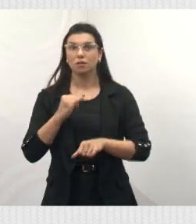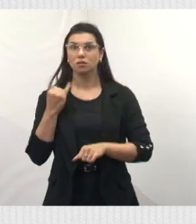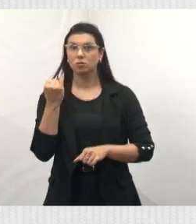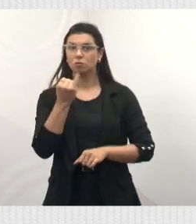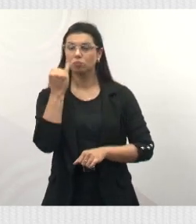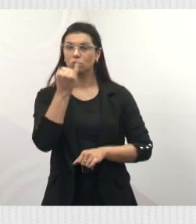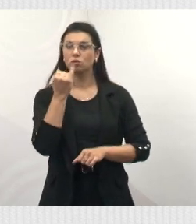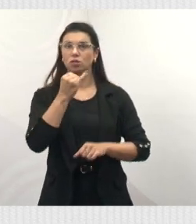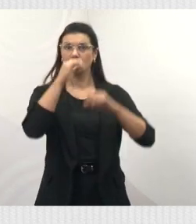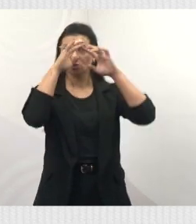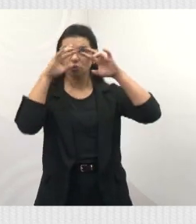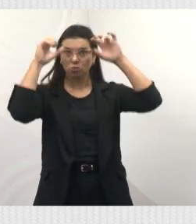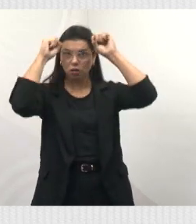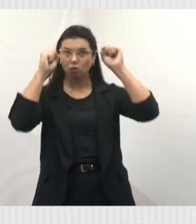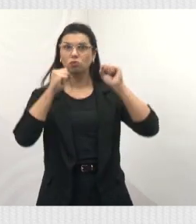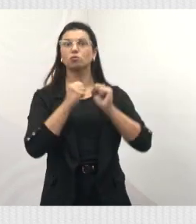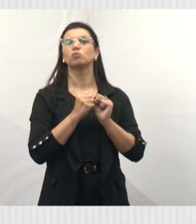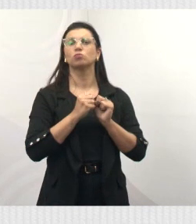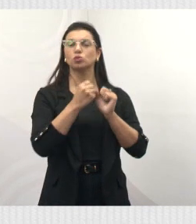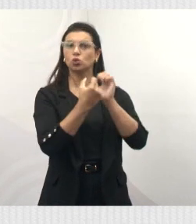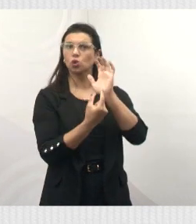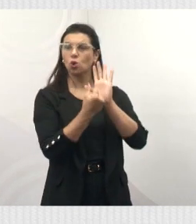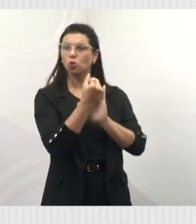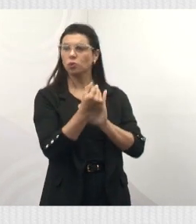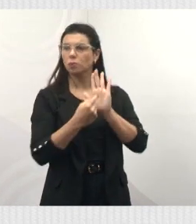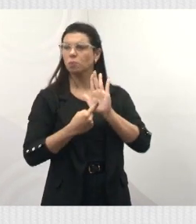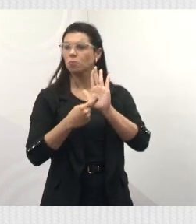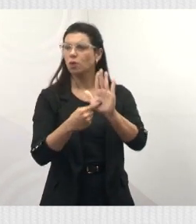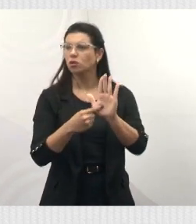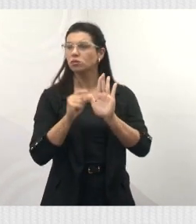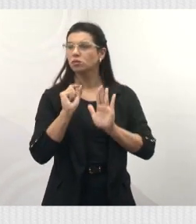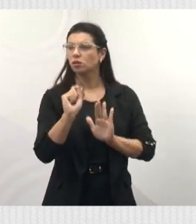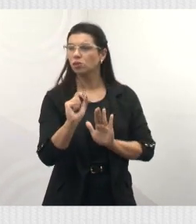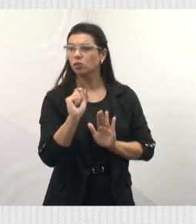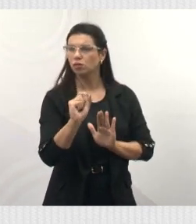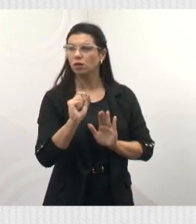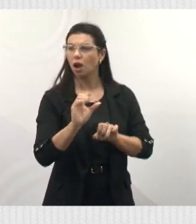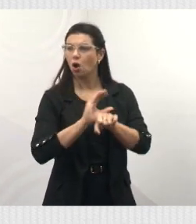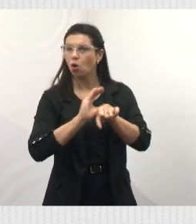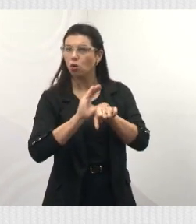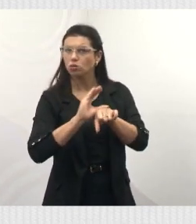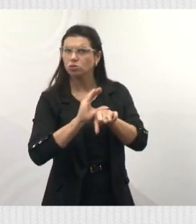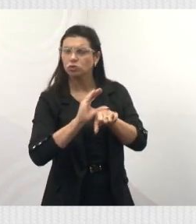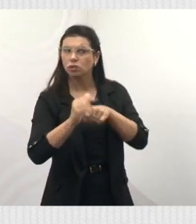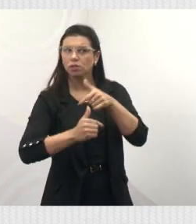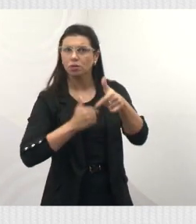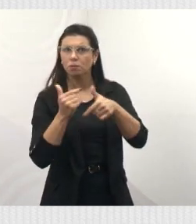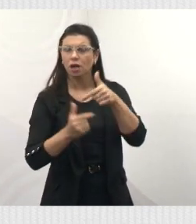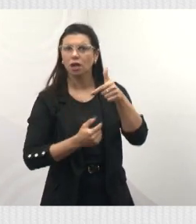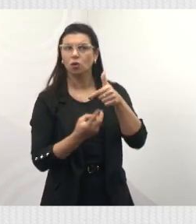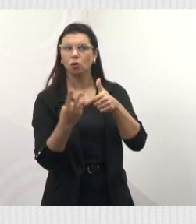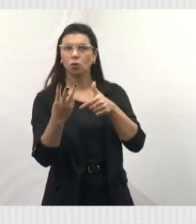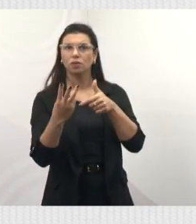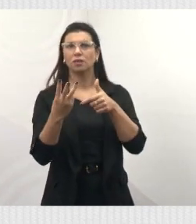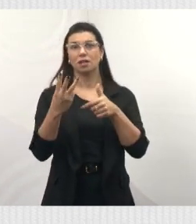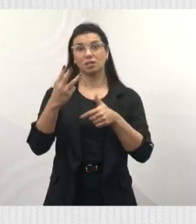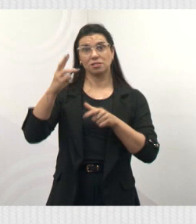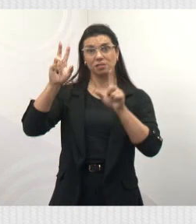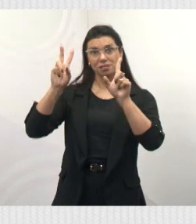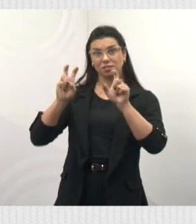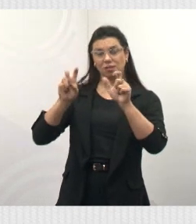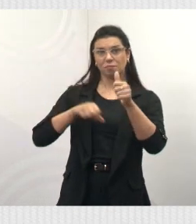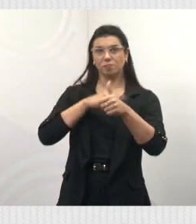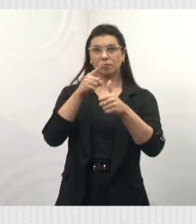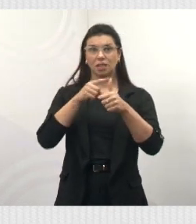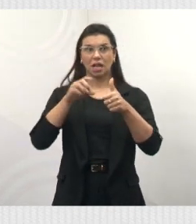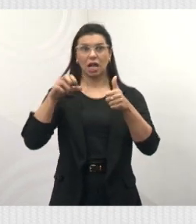o Tribunal de Contas observa são os parâmetros constitucionais. A Constituição trabalha com 3 temas importantes: